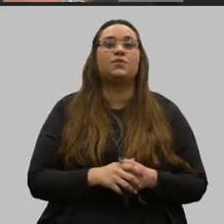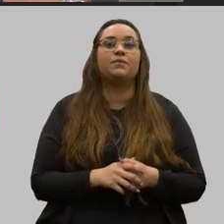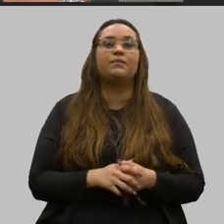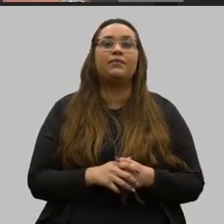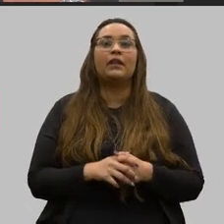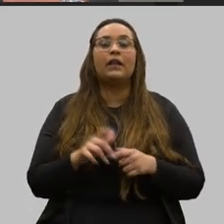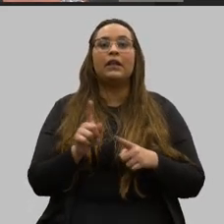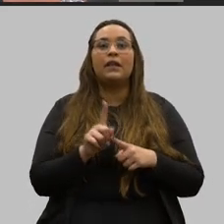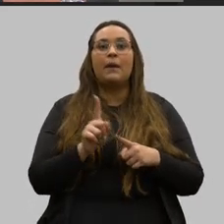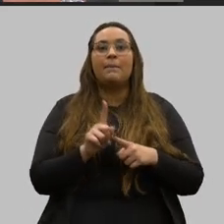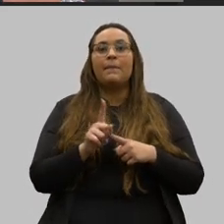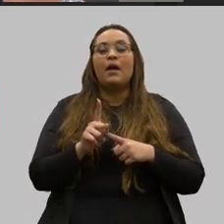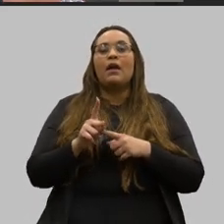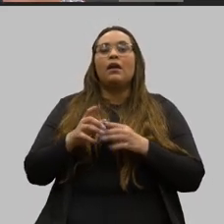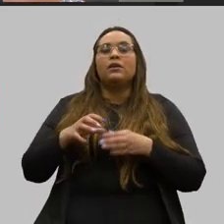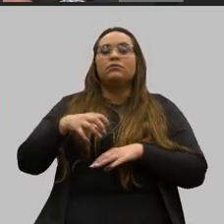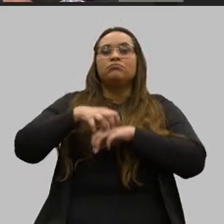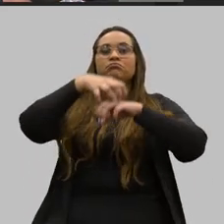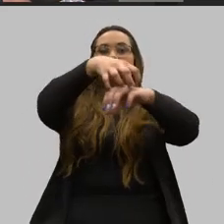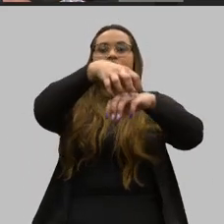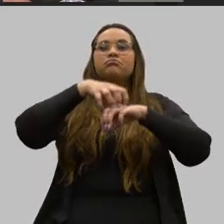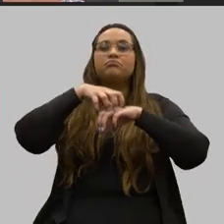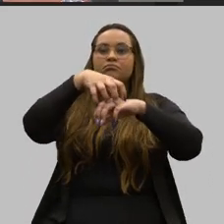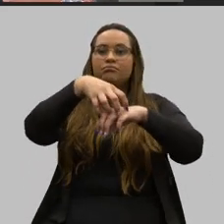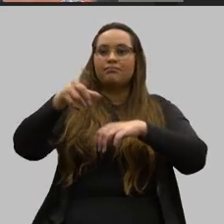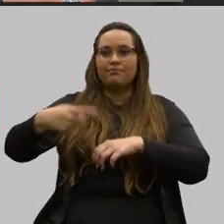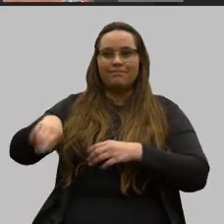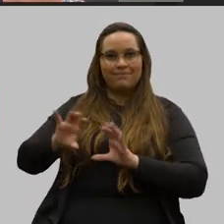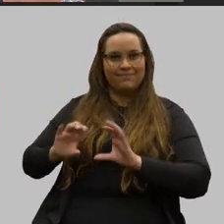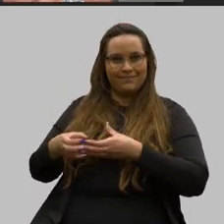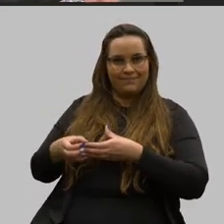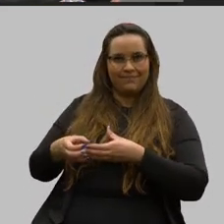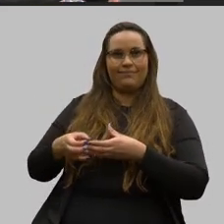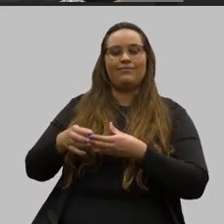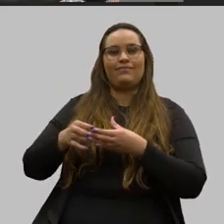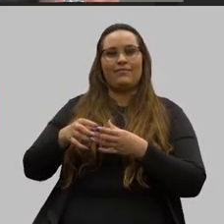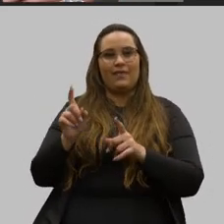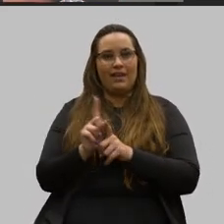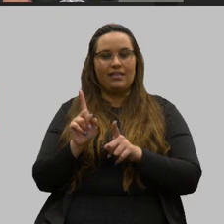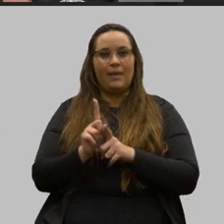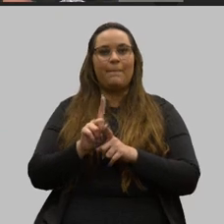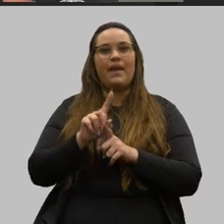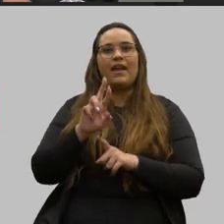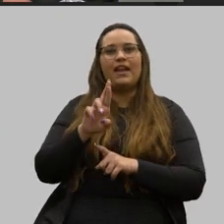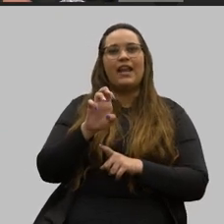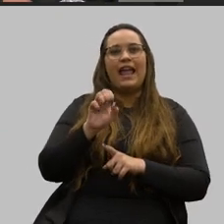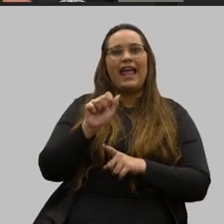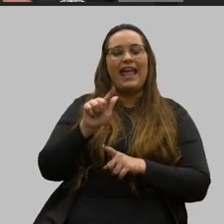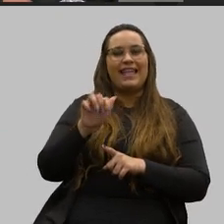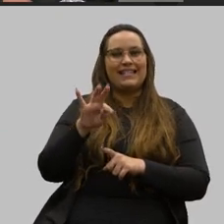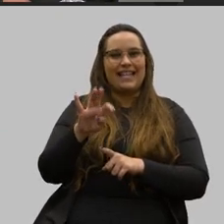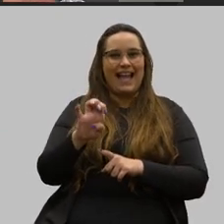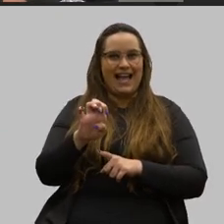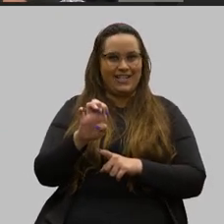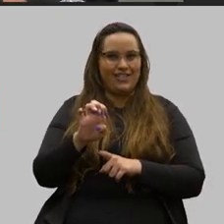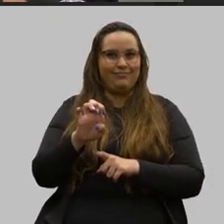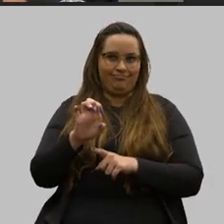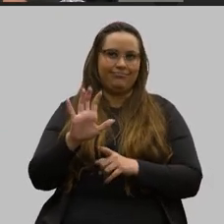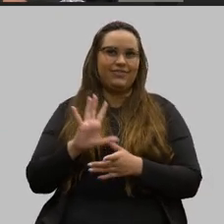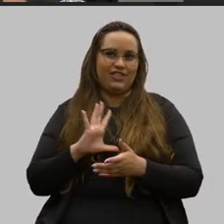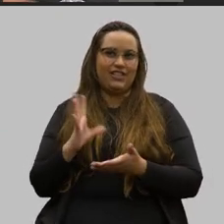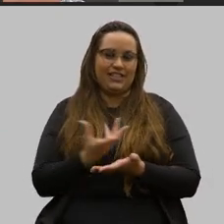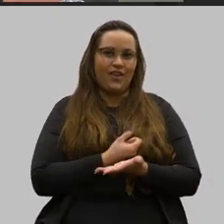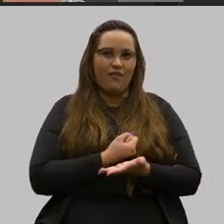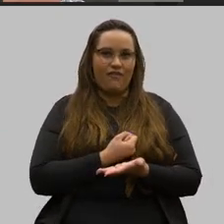transporte de Tropa 13 viaturas de Resgate em especial com aporte eh de